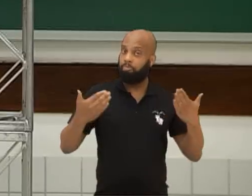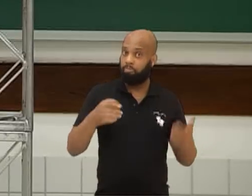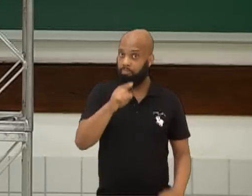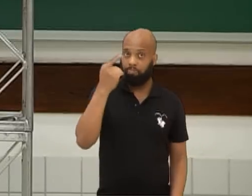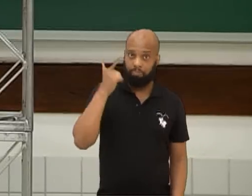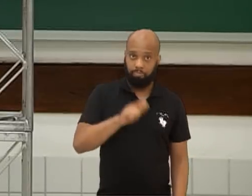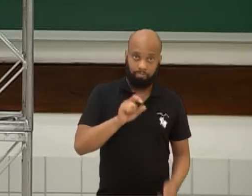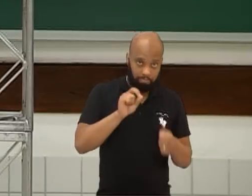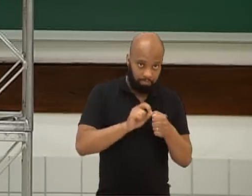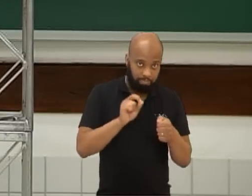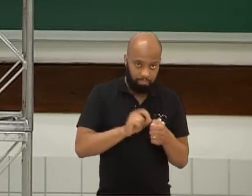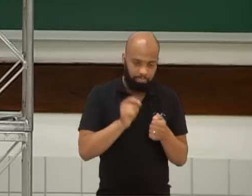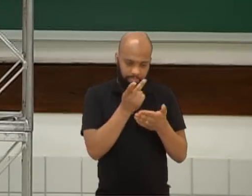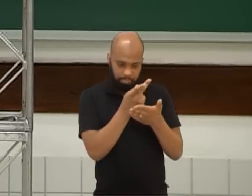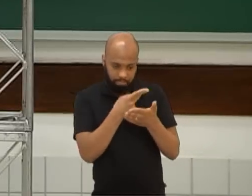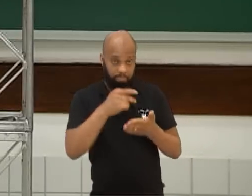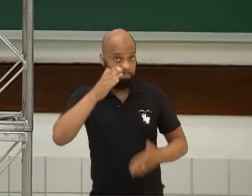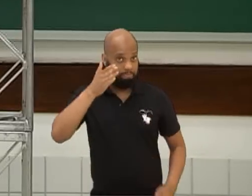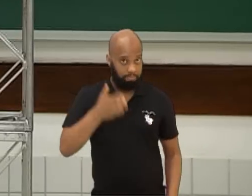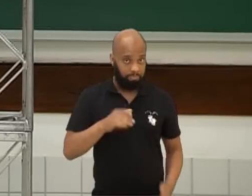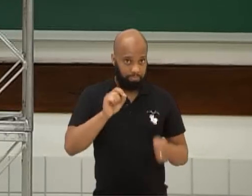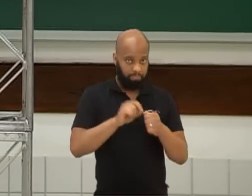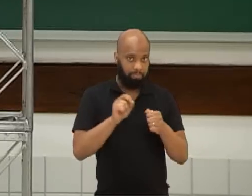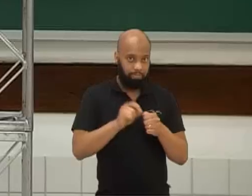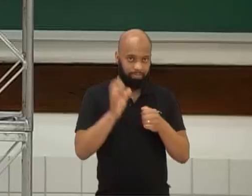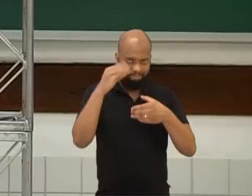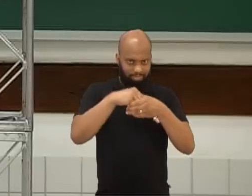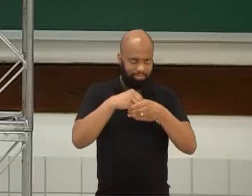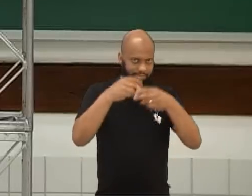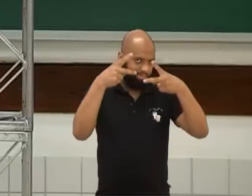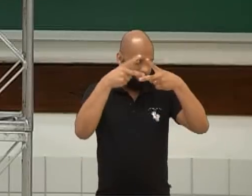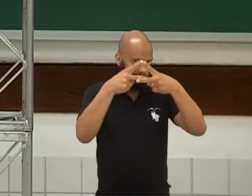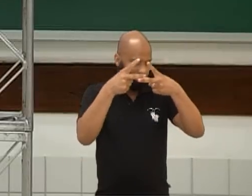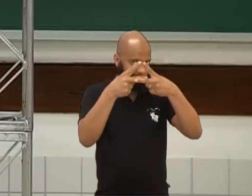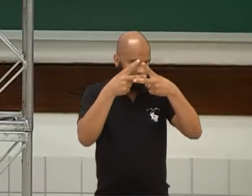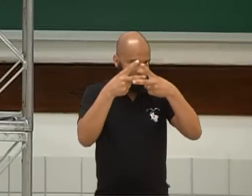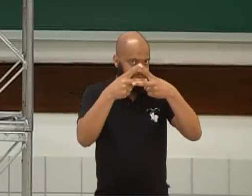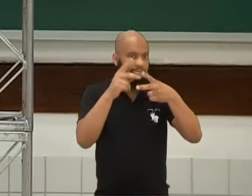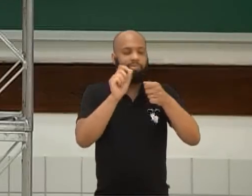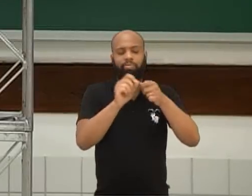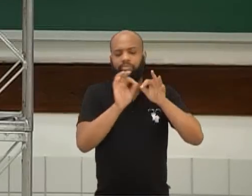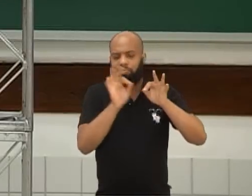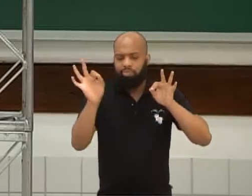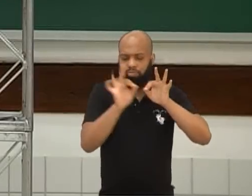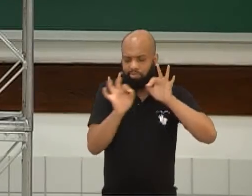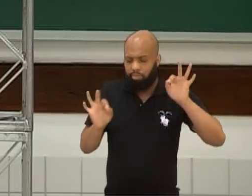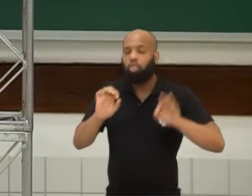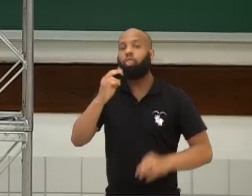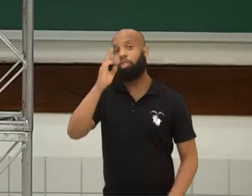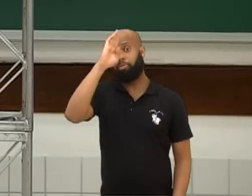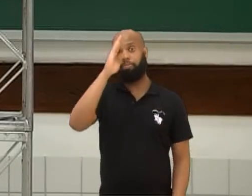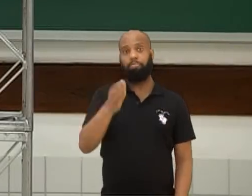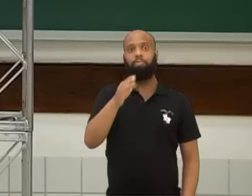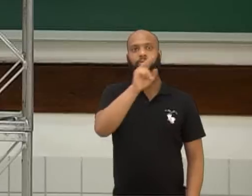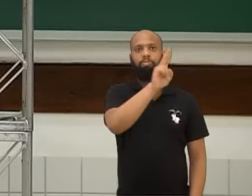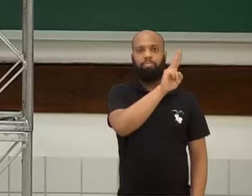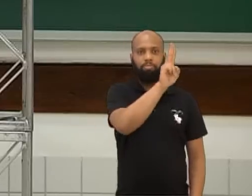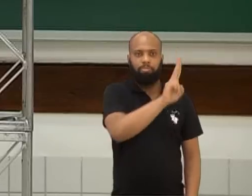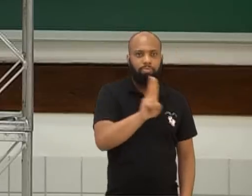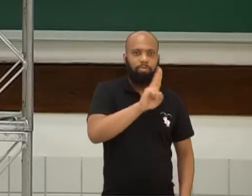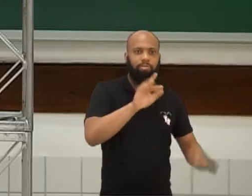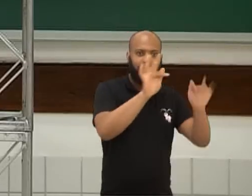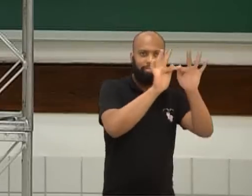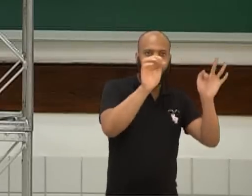aí, conseguiram fazer? Desenharam? Traçaram os triângulos? Traçando as diagonais de um vértice? Ou fizeram a